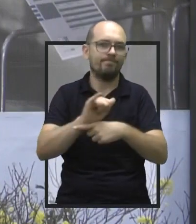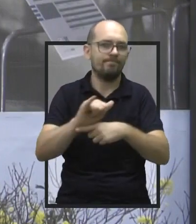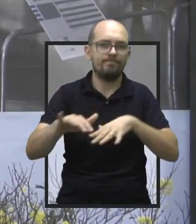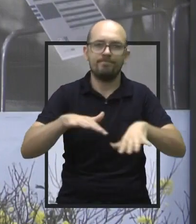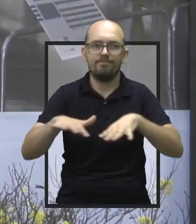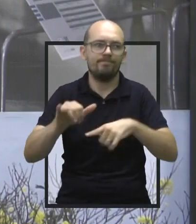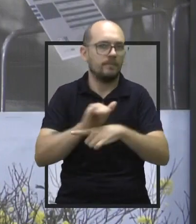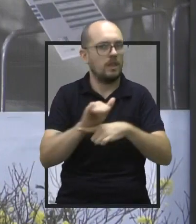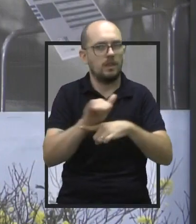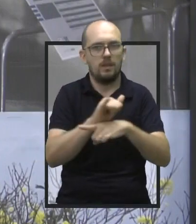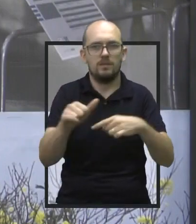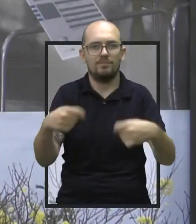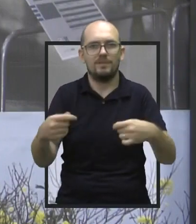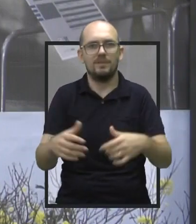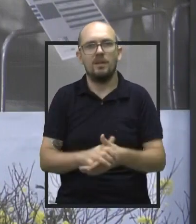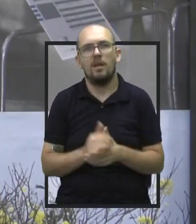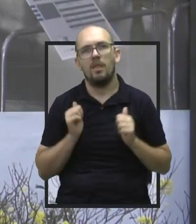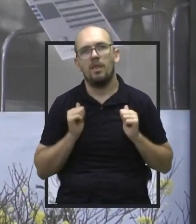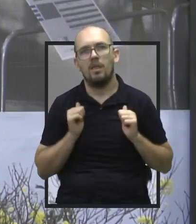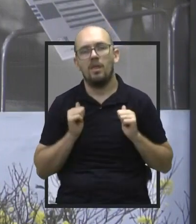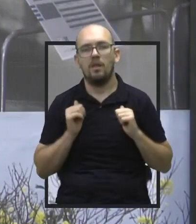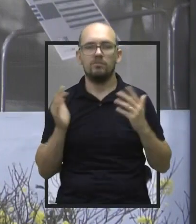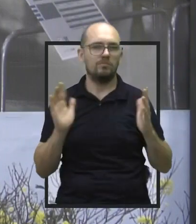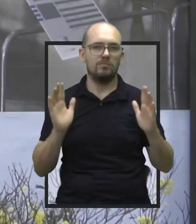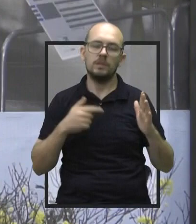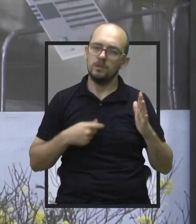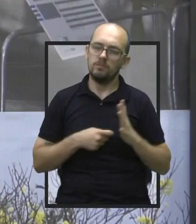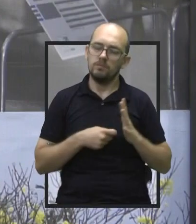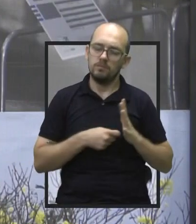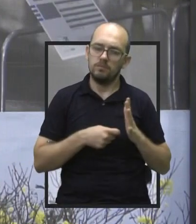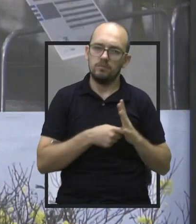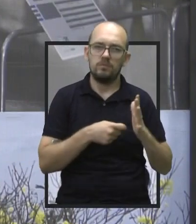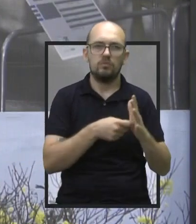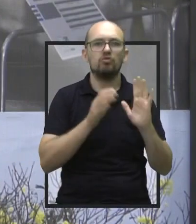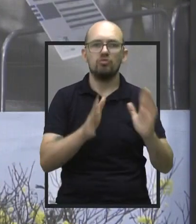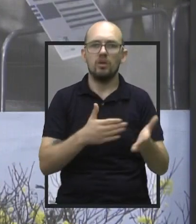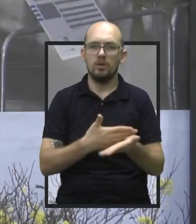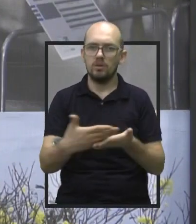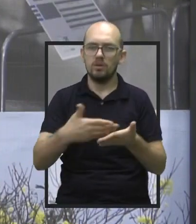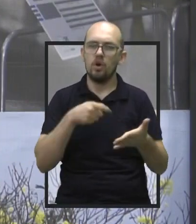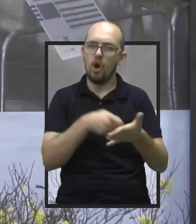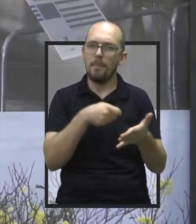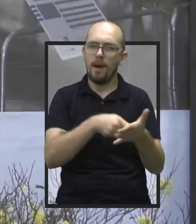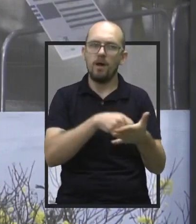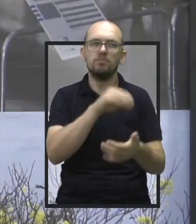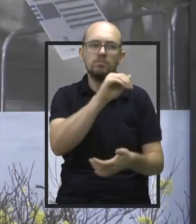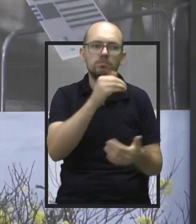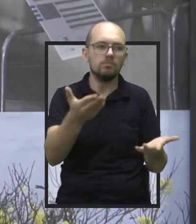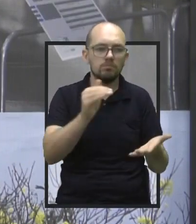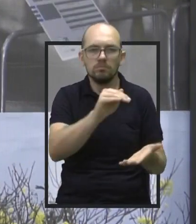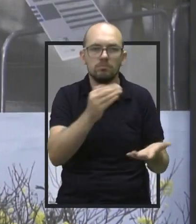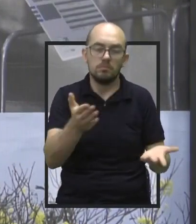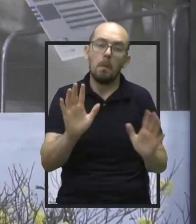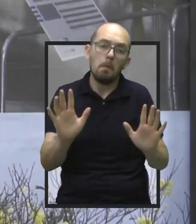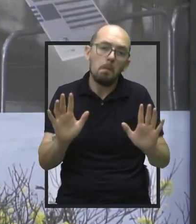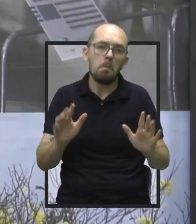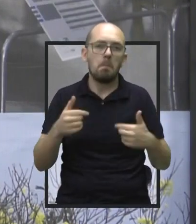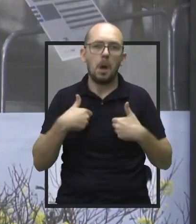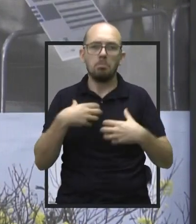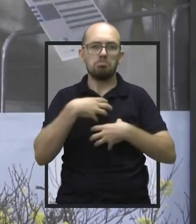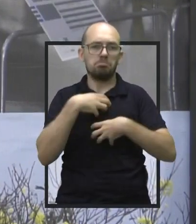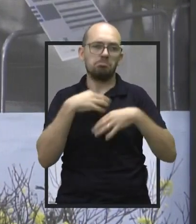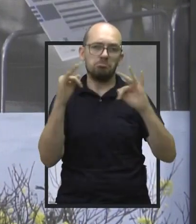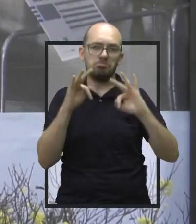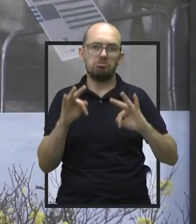a gente precisa começar a fazer alguma coisa. Então eu tenho cobrado muito diante disso, já tenho começado a cobrar muito. Fico feliz porque já tem